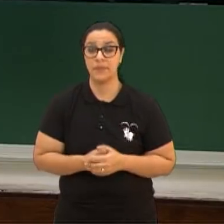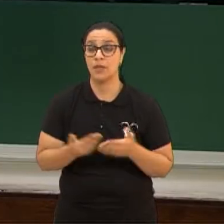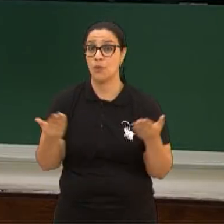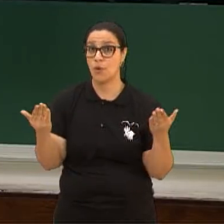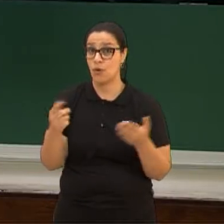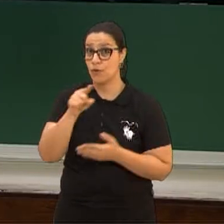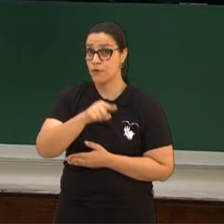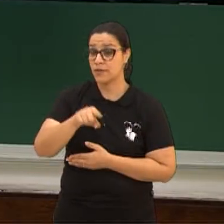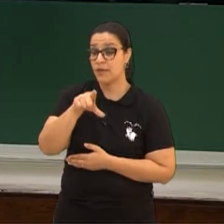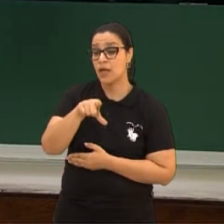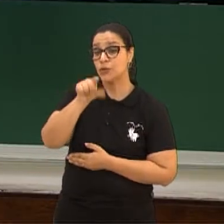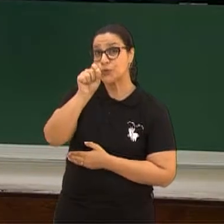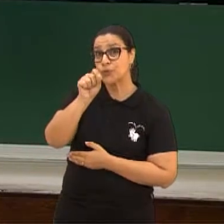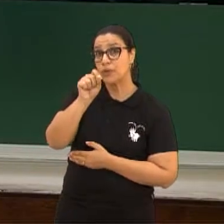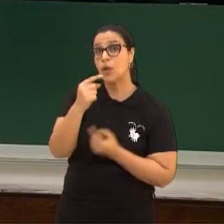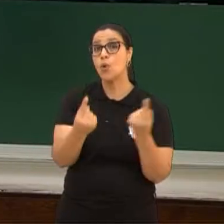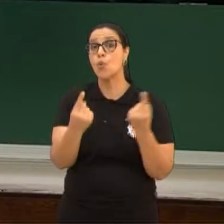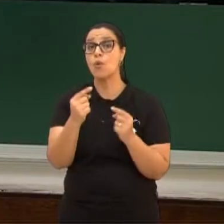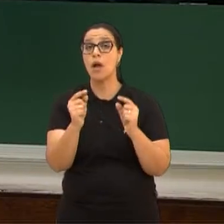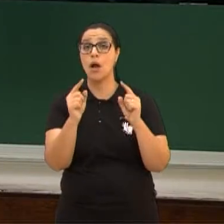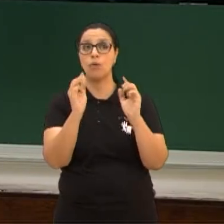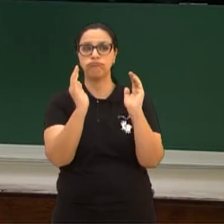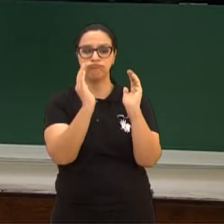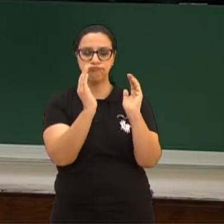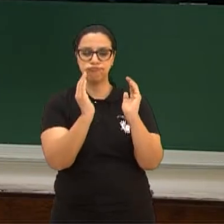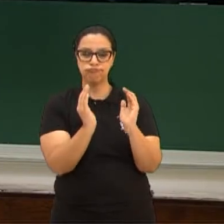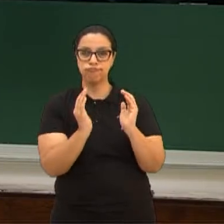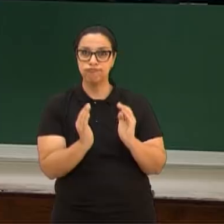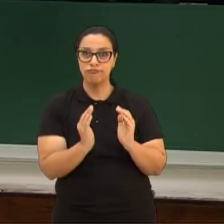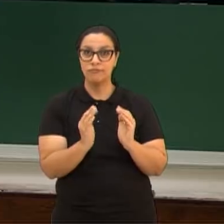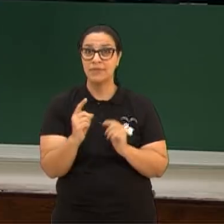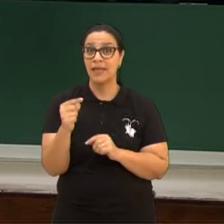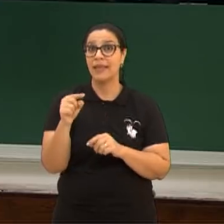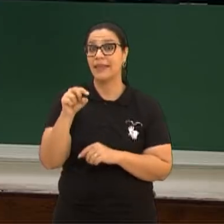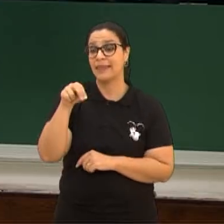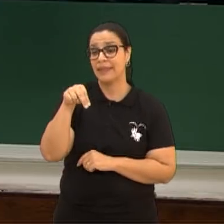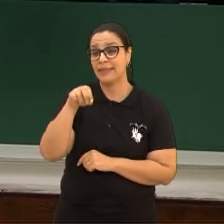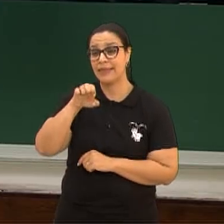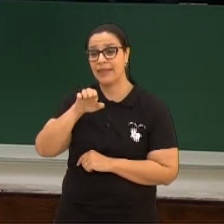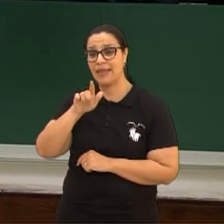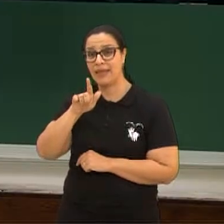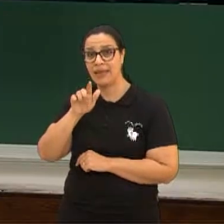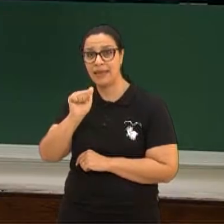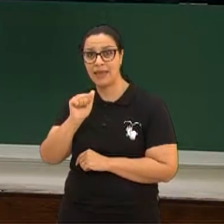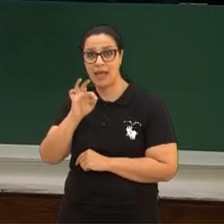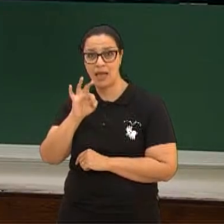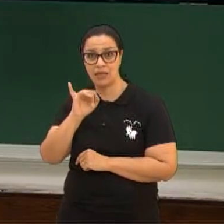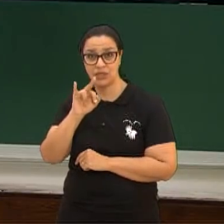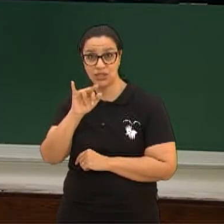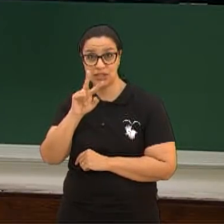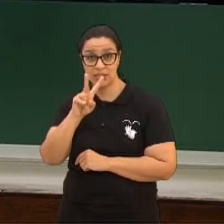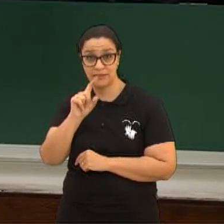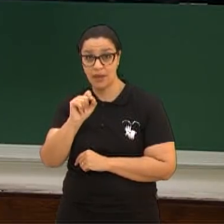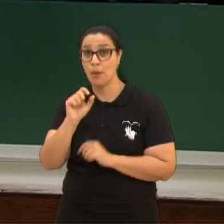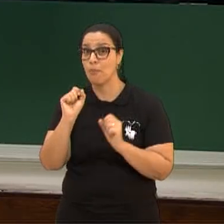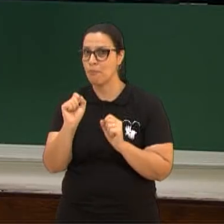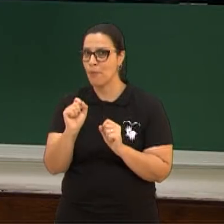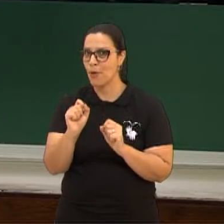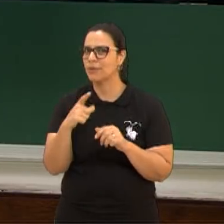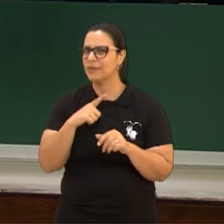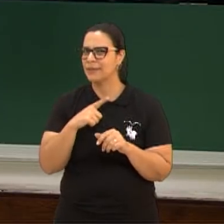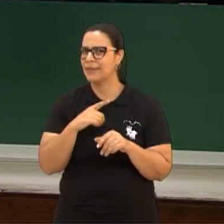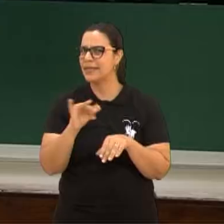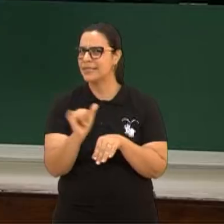sentence. Você vai escolher a frase negativa. Mas preste atenção, pode ter pegadinha